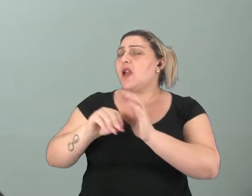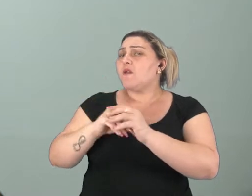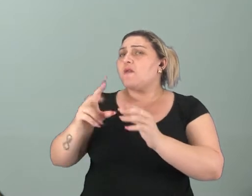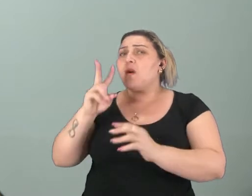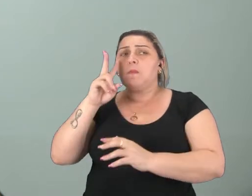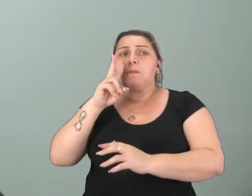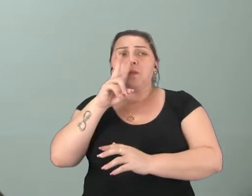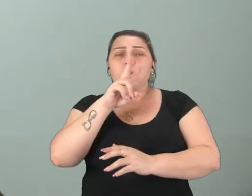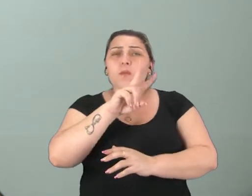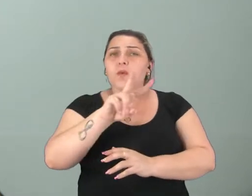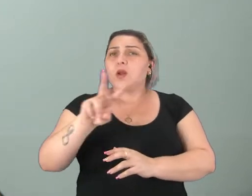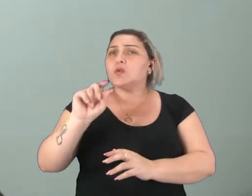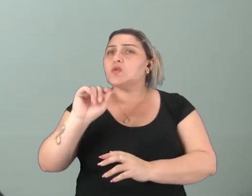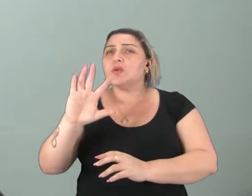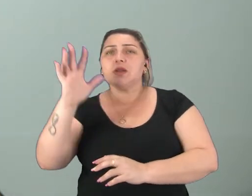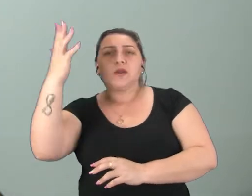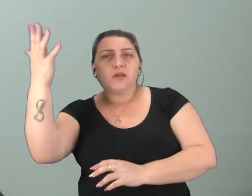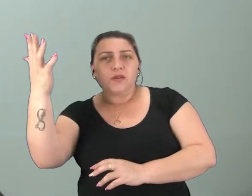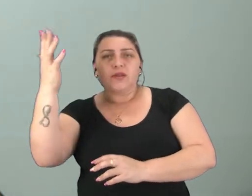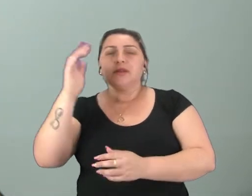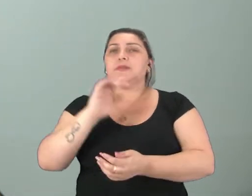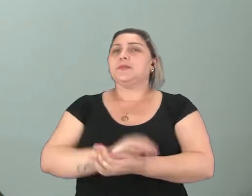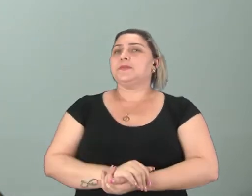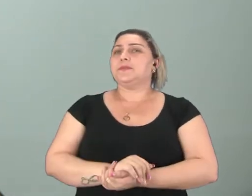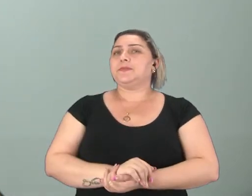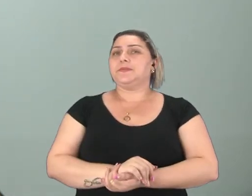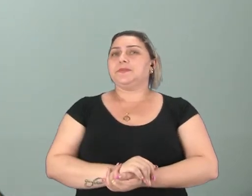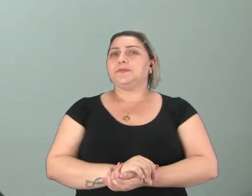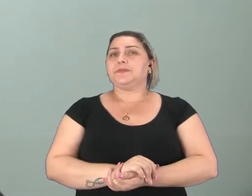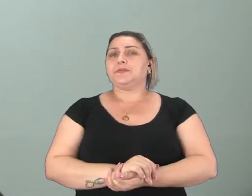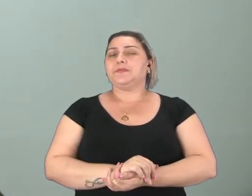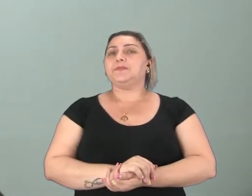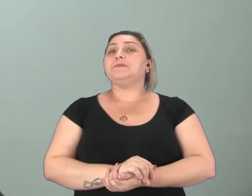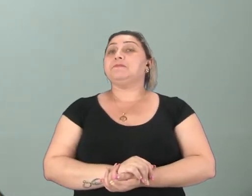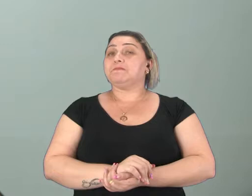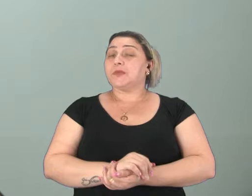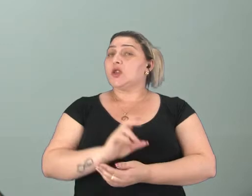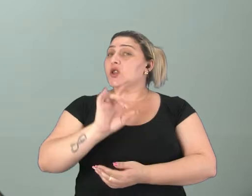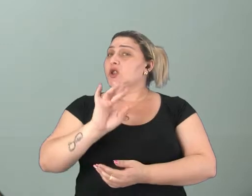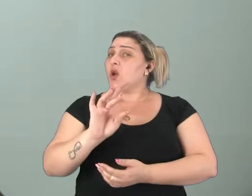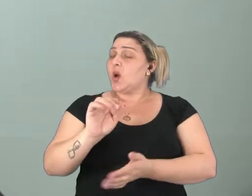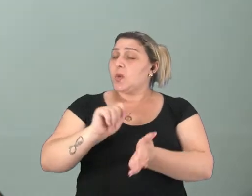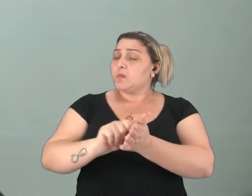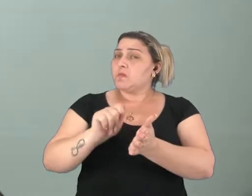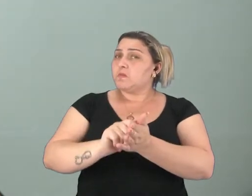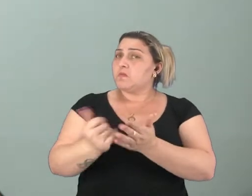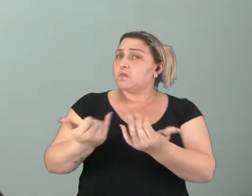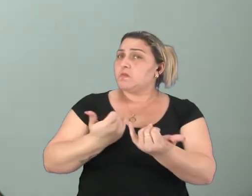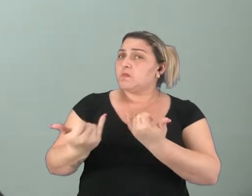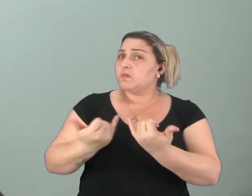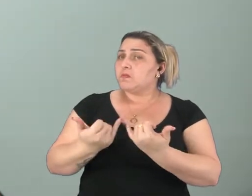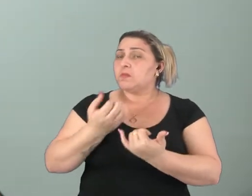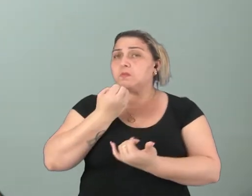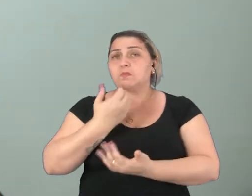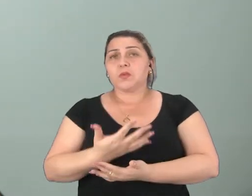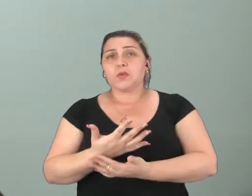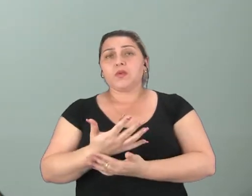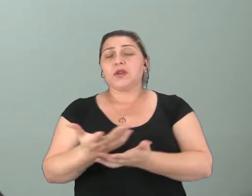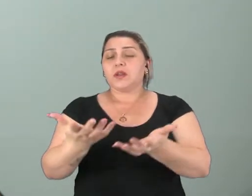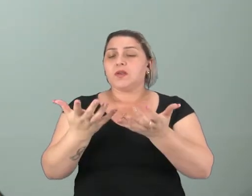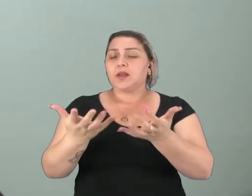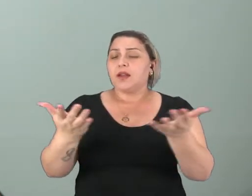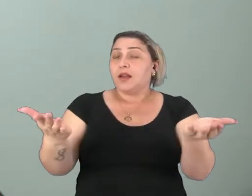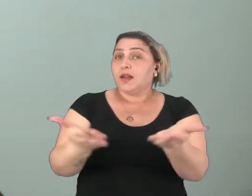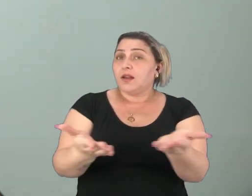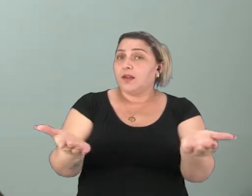fora, observando todo o andamento do que está acontecendo nas cenas e vai nos contando. Bom, eu